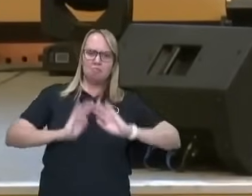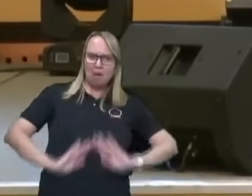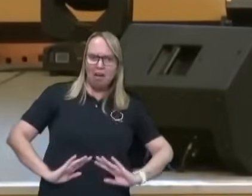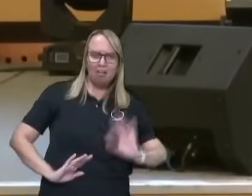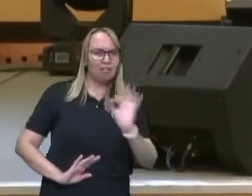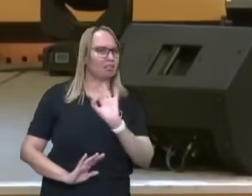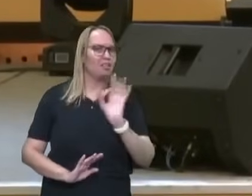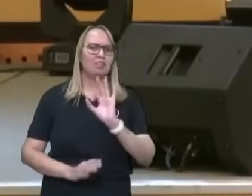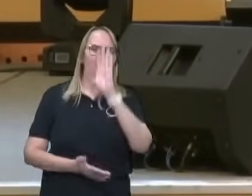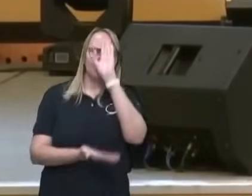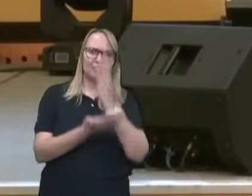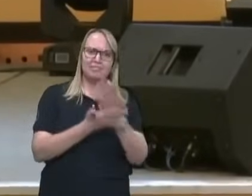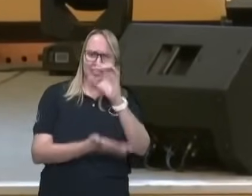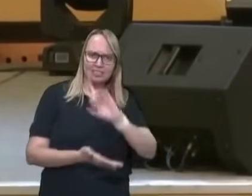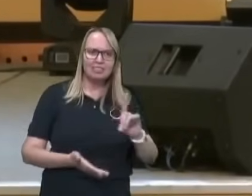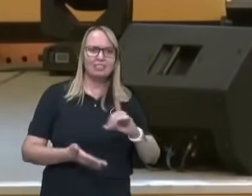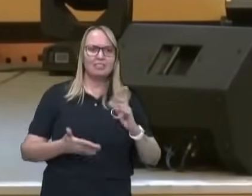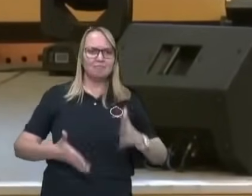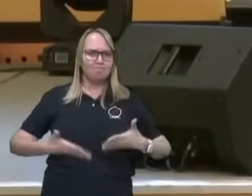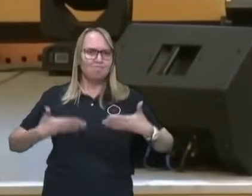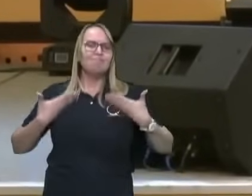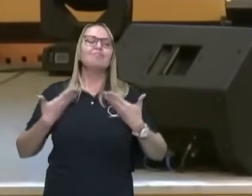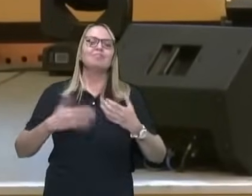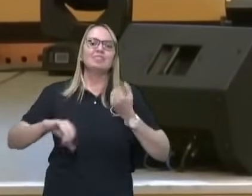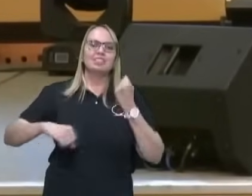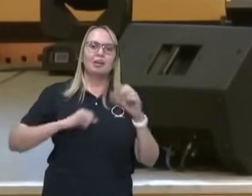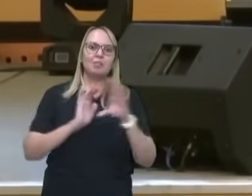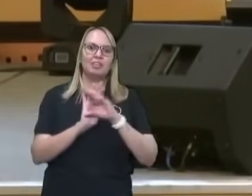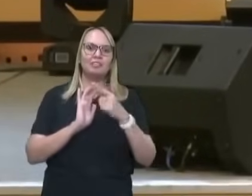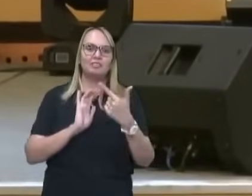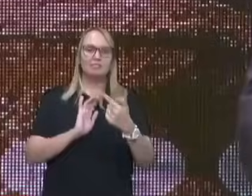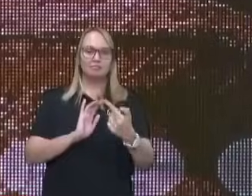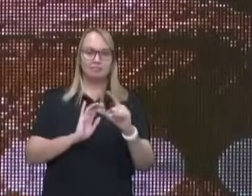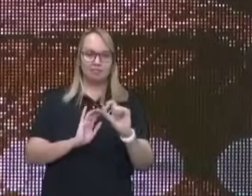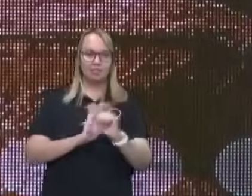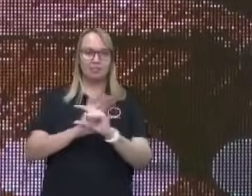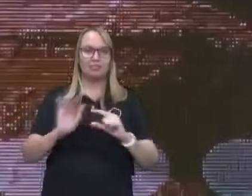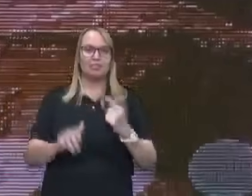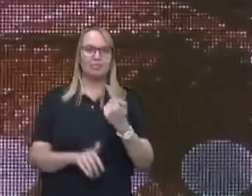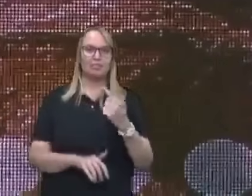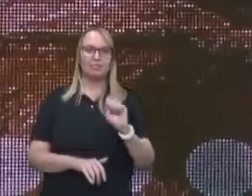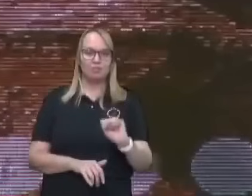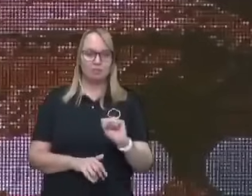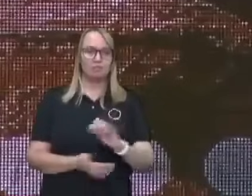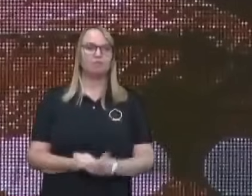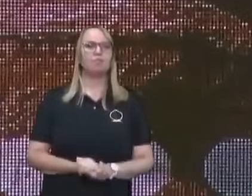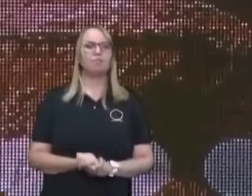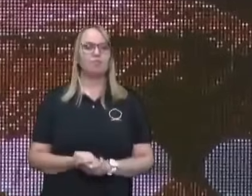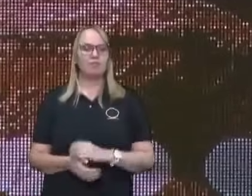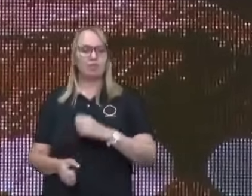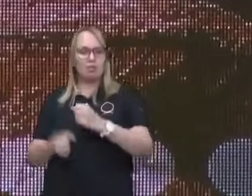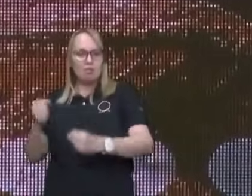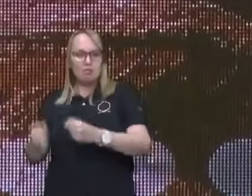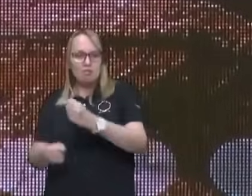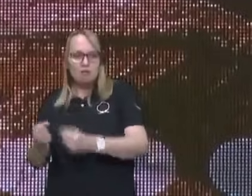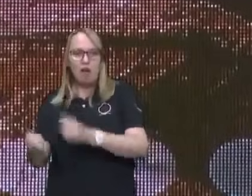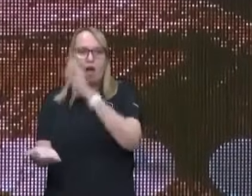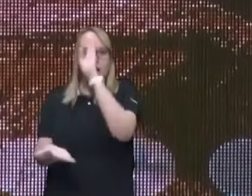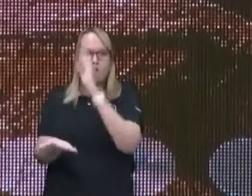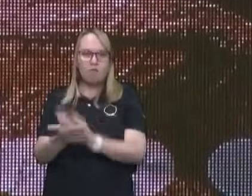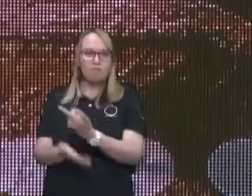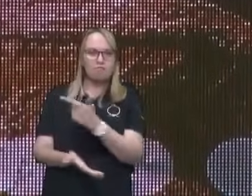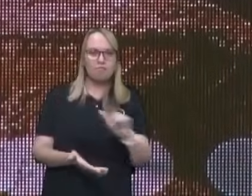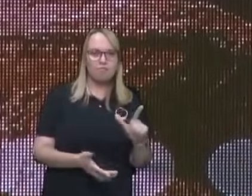vai ficar prostrado. O Salmo 20, versículo 7 e 8 diz: uns confiam em carros e outros